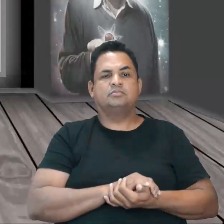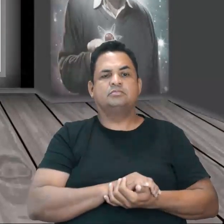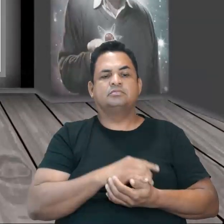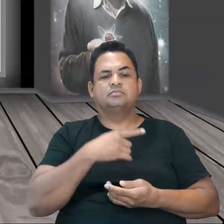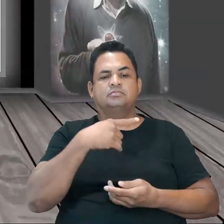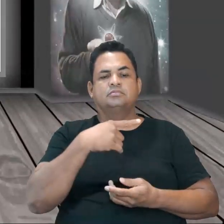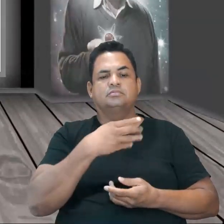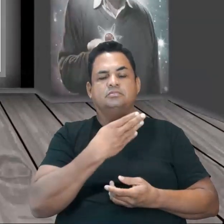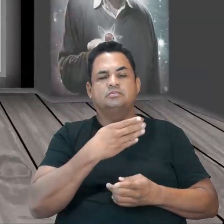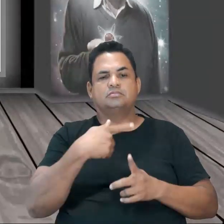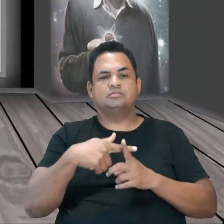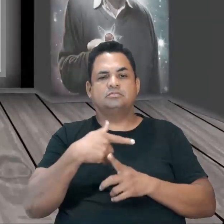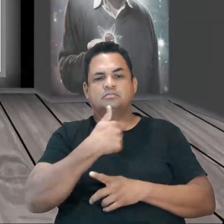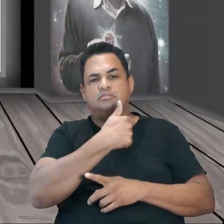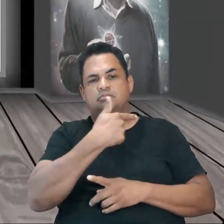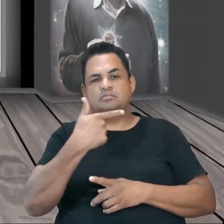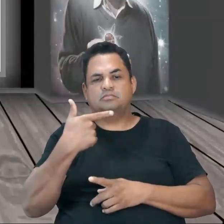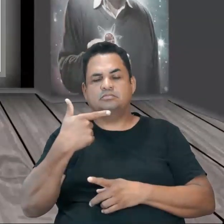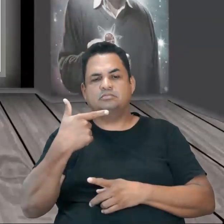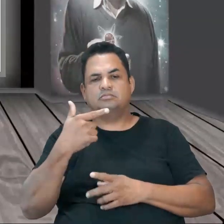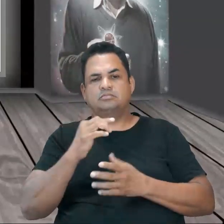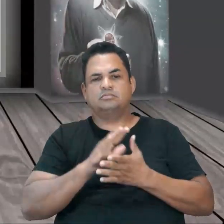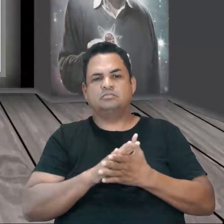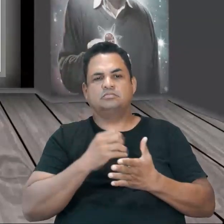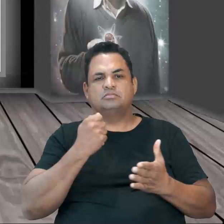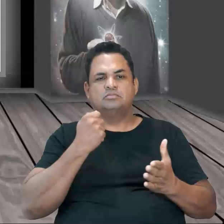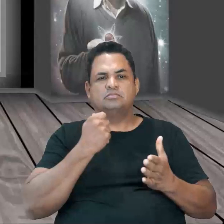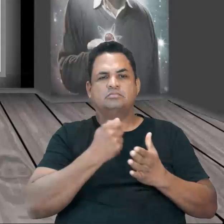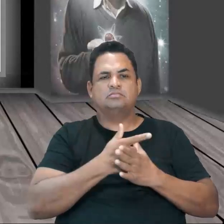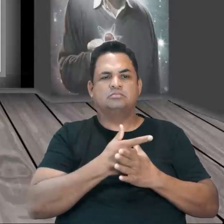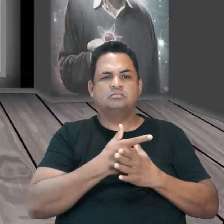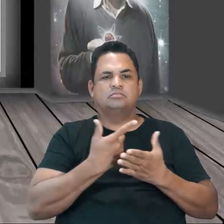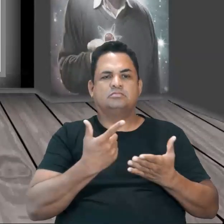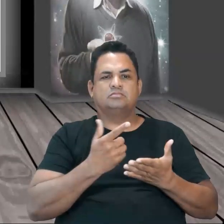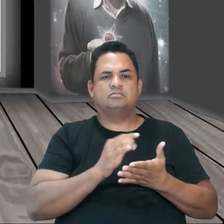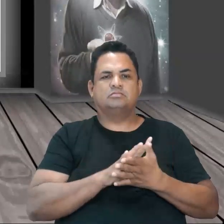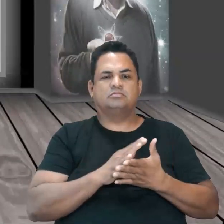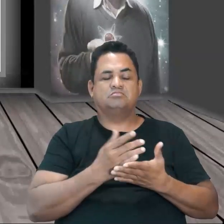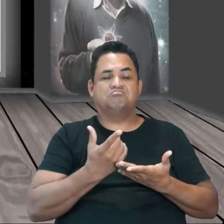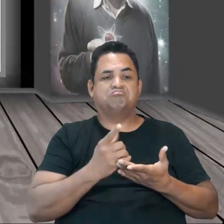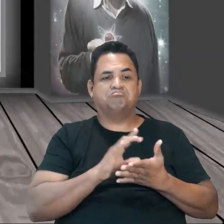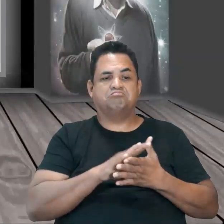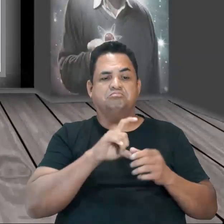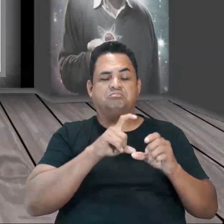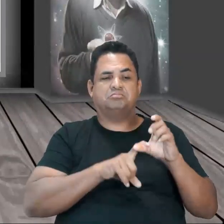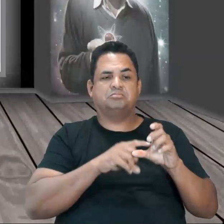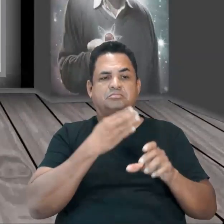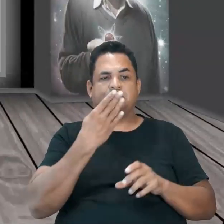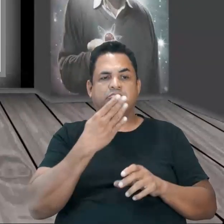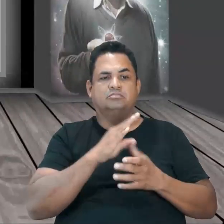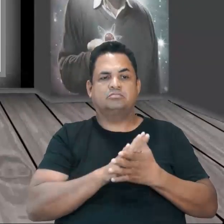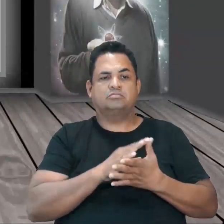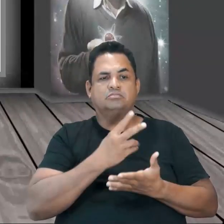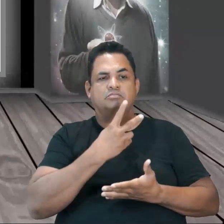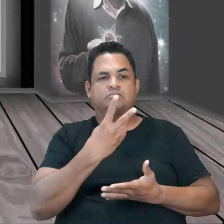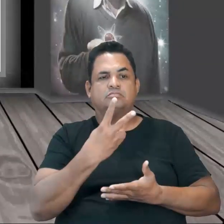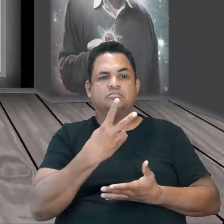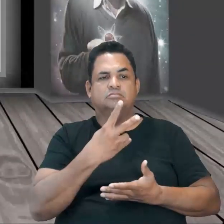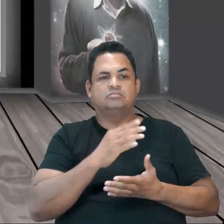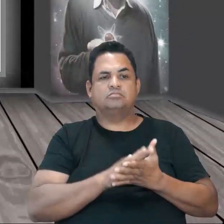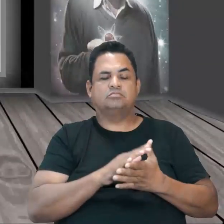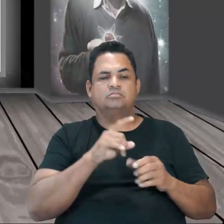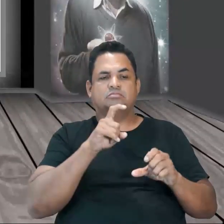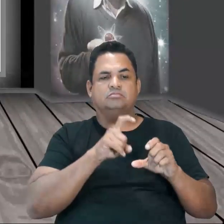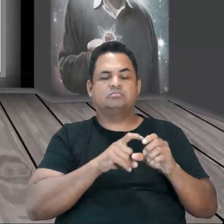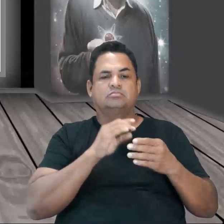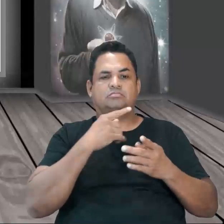2... é você pagar R$2 numa dívida de 4, você vai ficar devendo 2. E sobra 2, ele ainda divide indo para os 2.